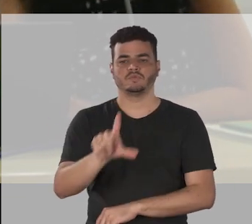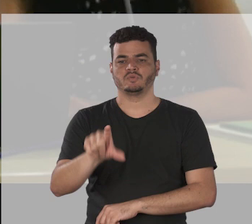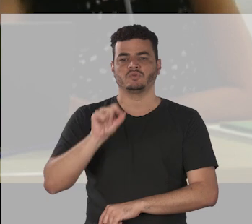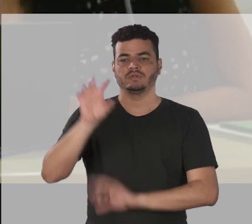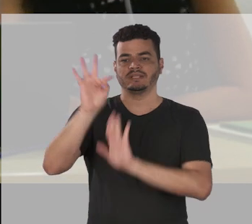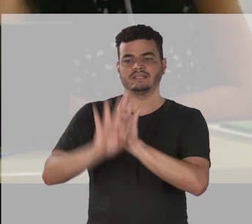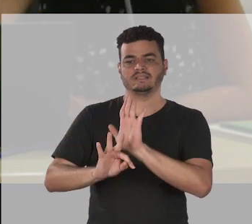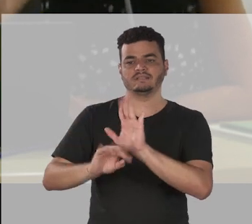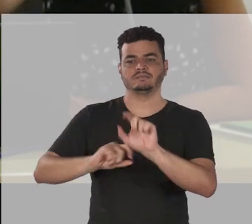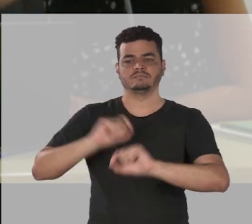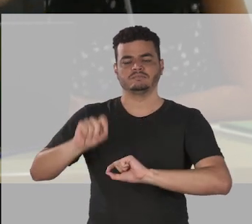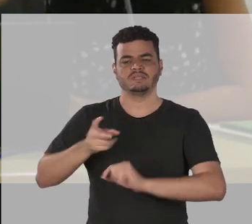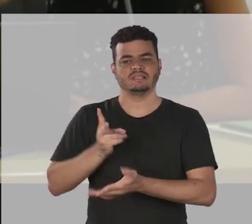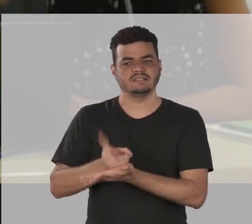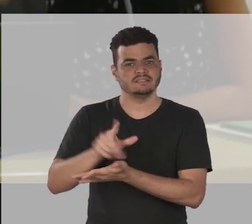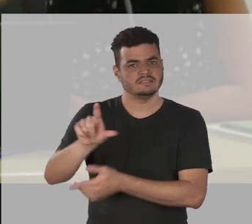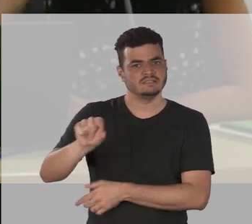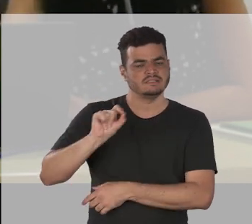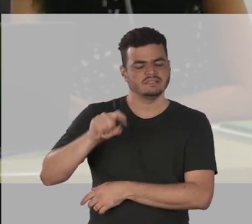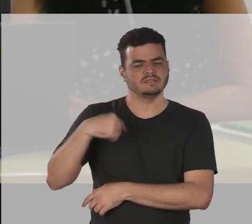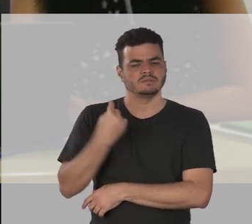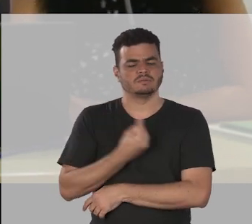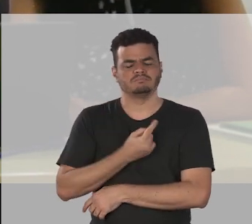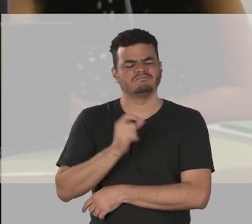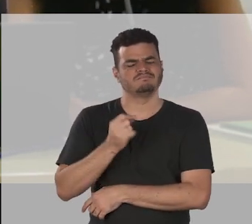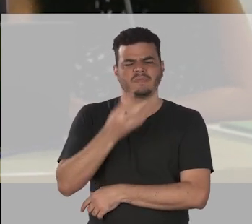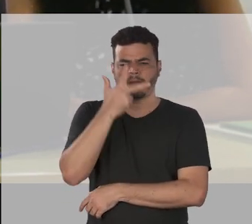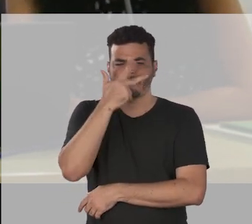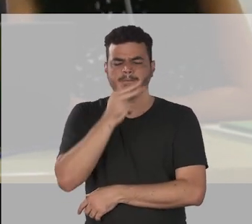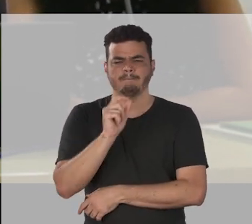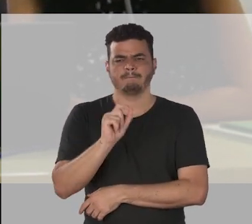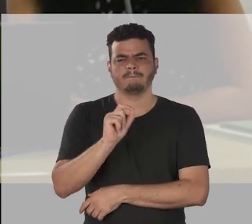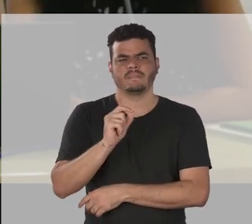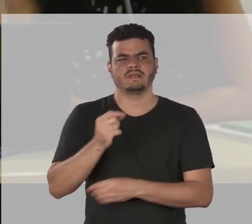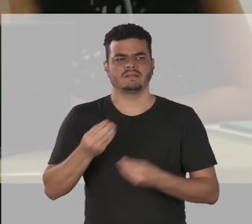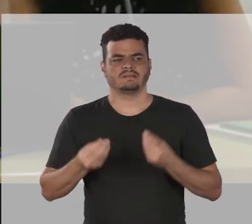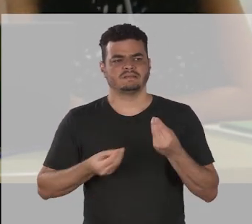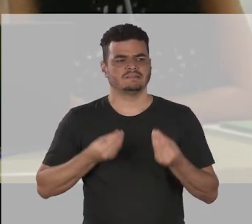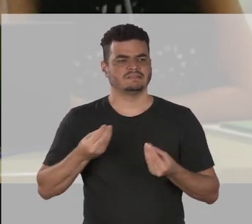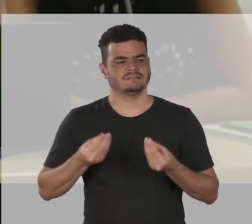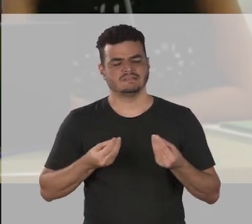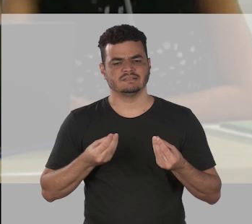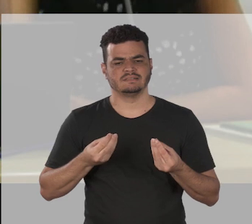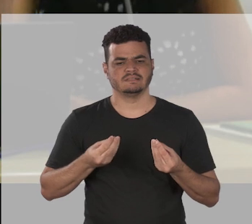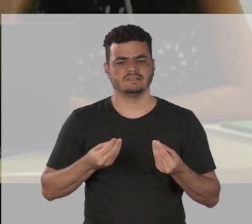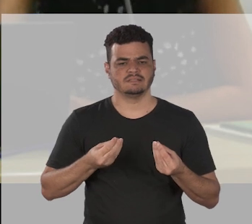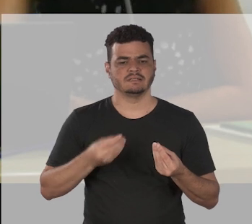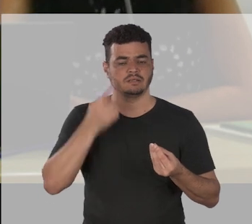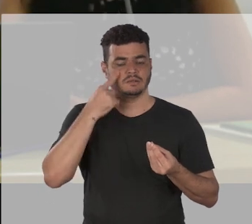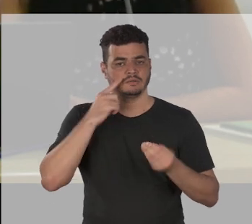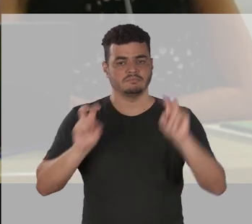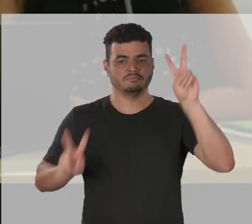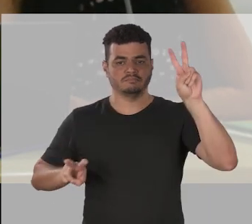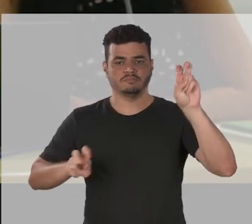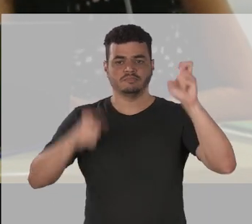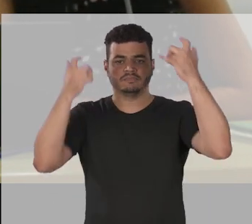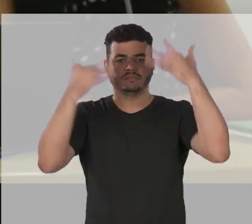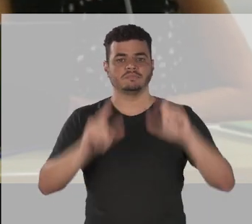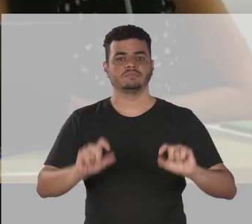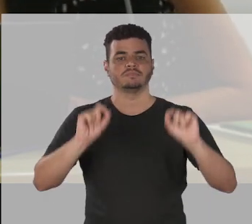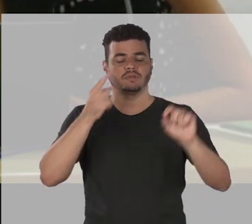como docentes, os escolhemos, porque, bom, de acordo com Soriano, adaptar é